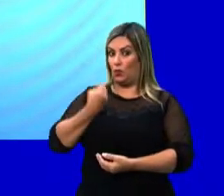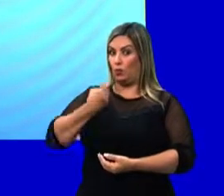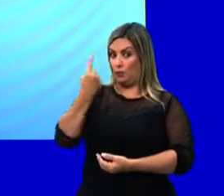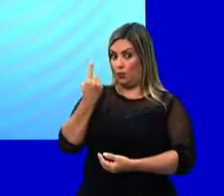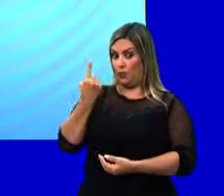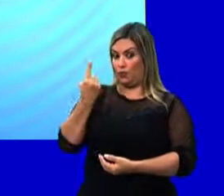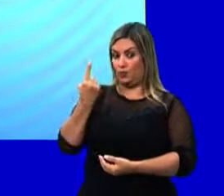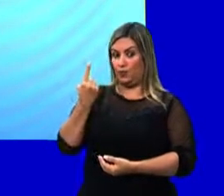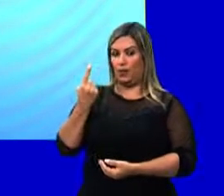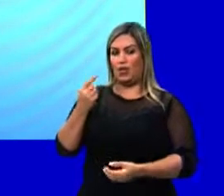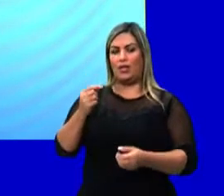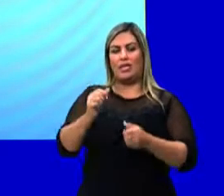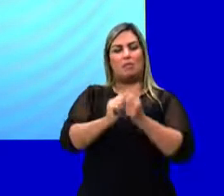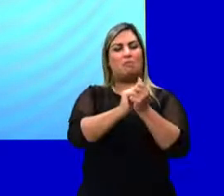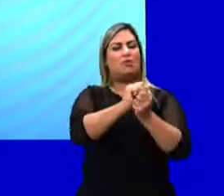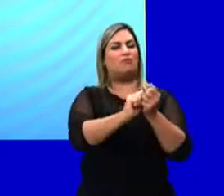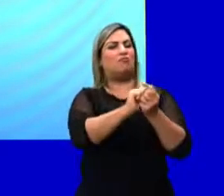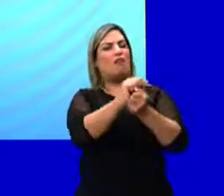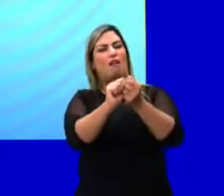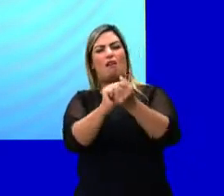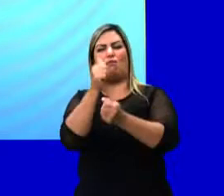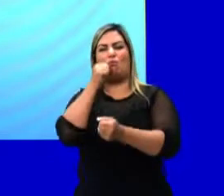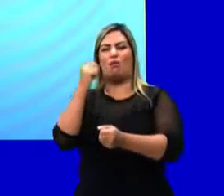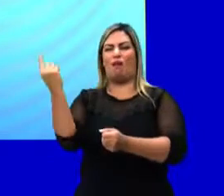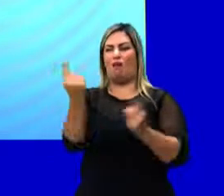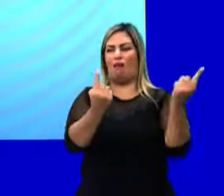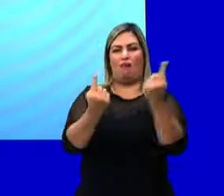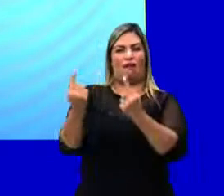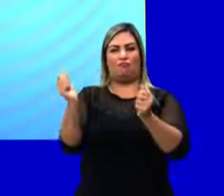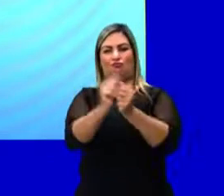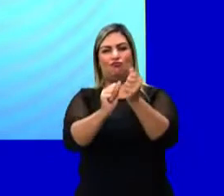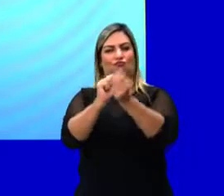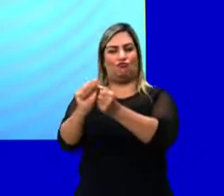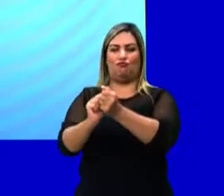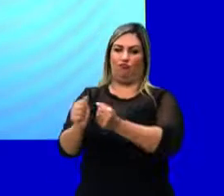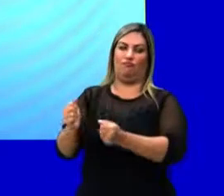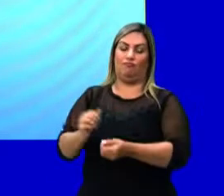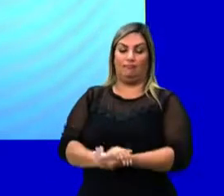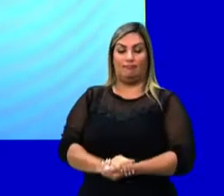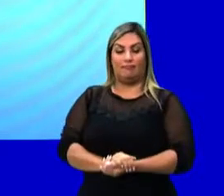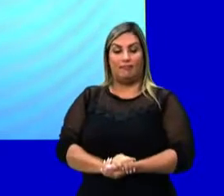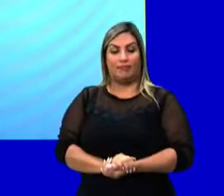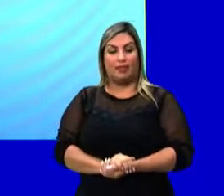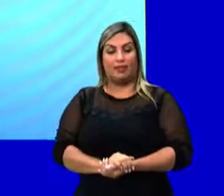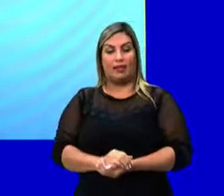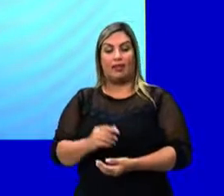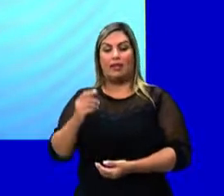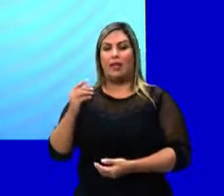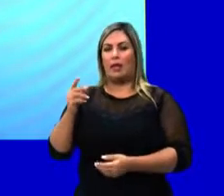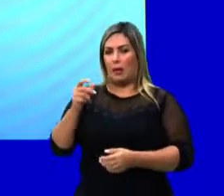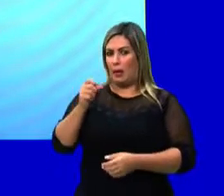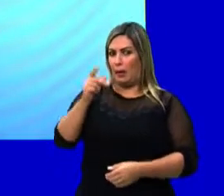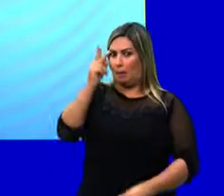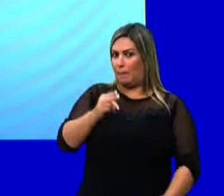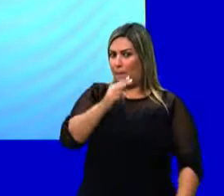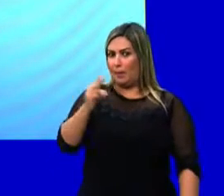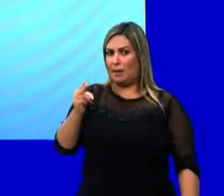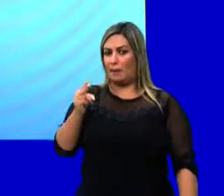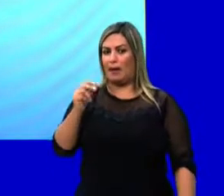1. E beijava tudo que era mulher que passasse dando sopa. O 2, que o Papa de